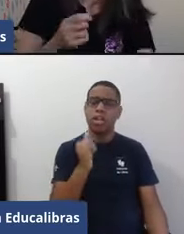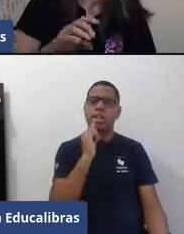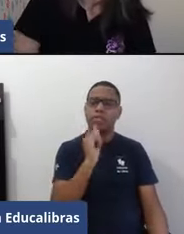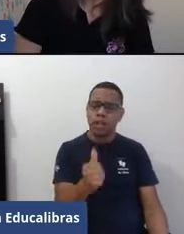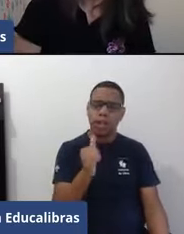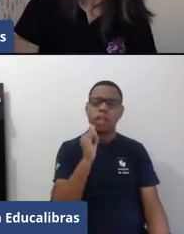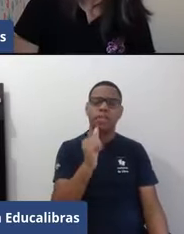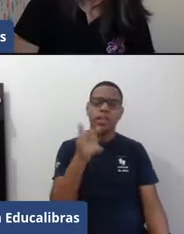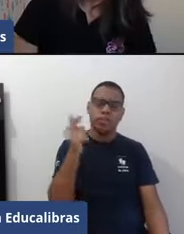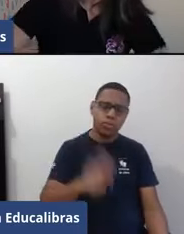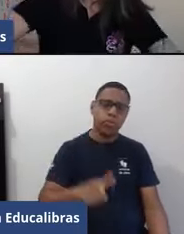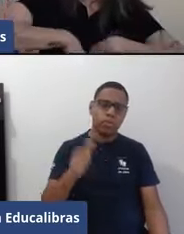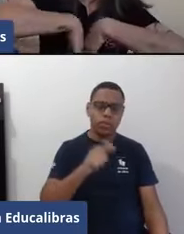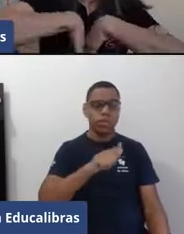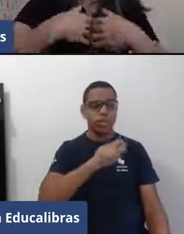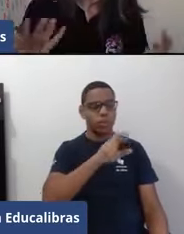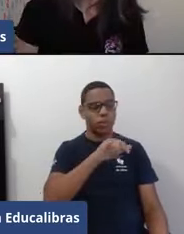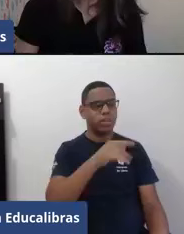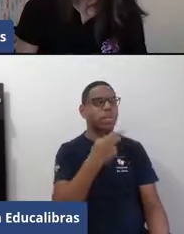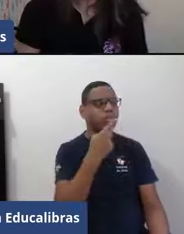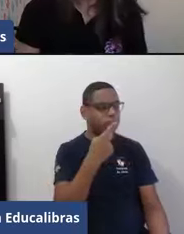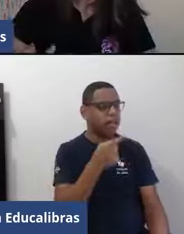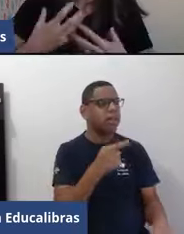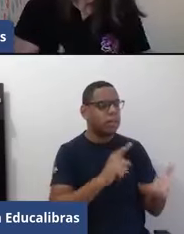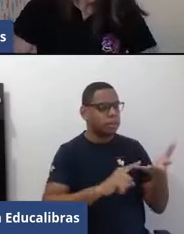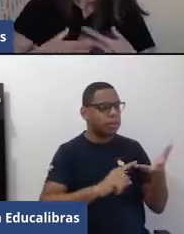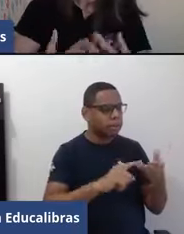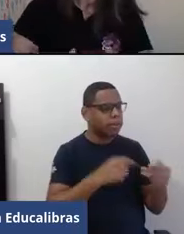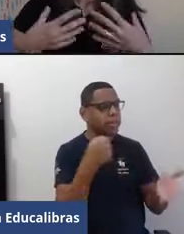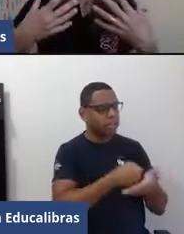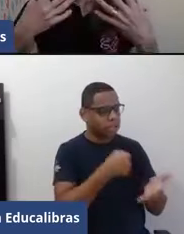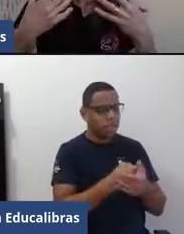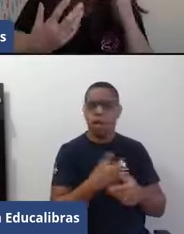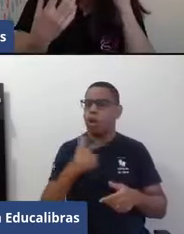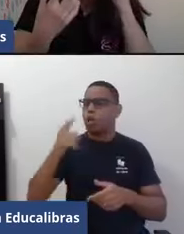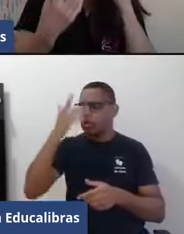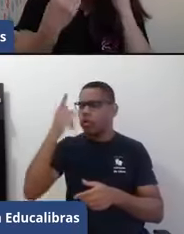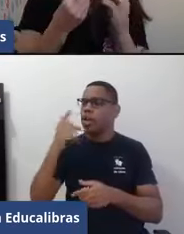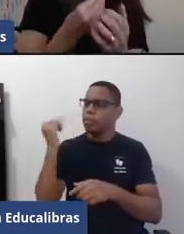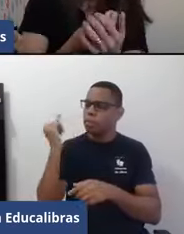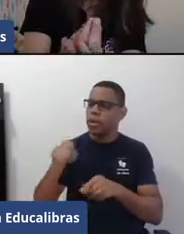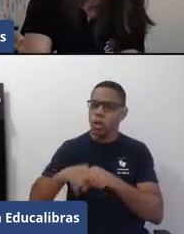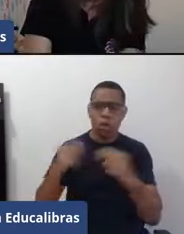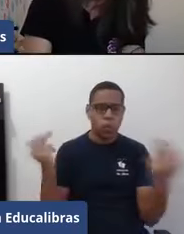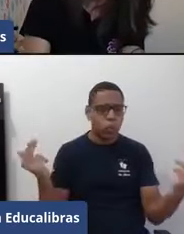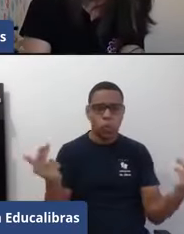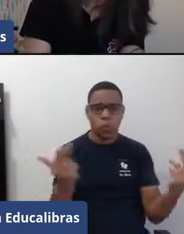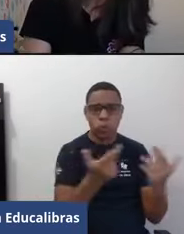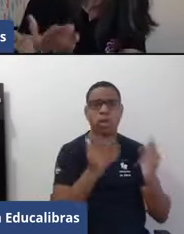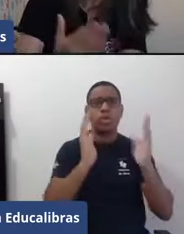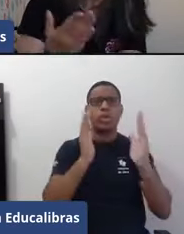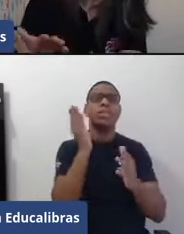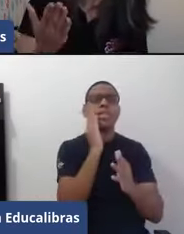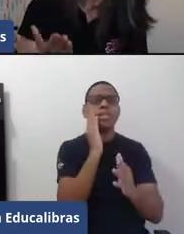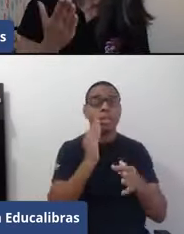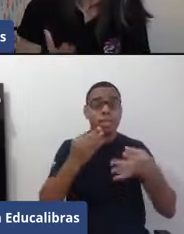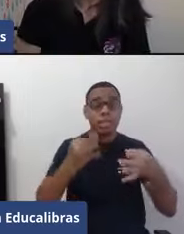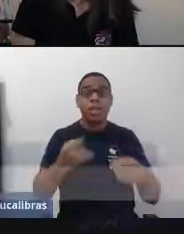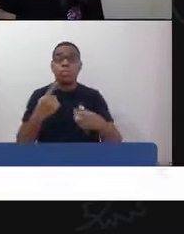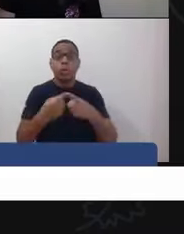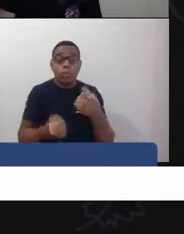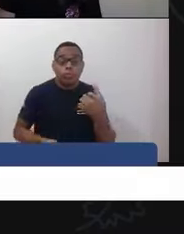Repita. A Gersolita repete, quer dizer, tantos outros militantes repetem a mesma afirmação. Nós já sabemos o que é o correto, mas por que ainda